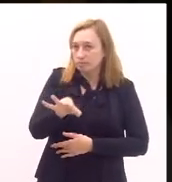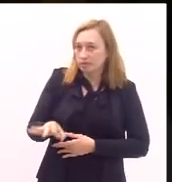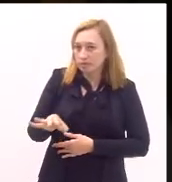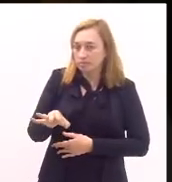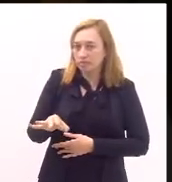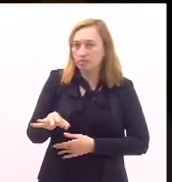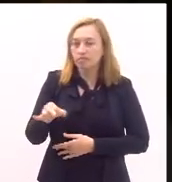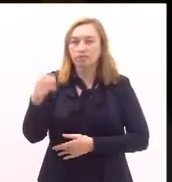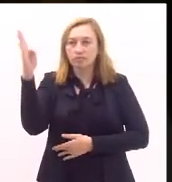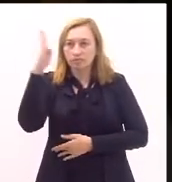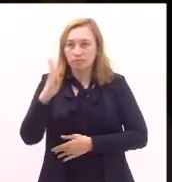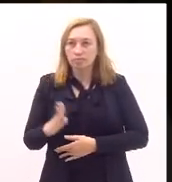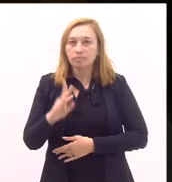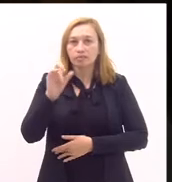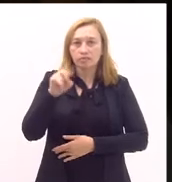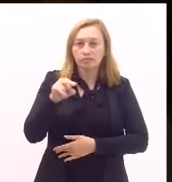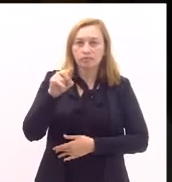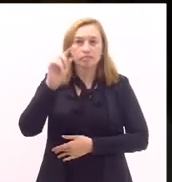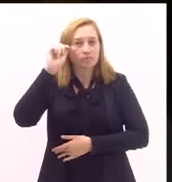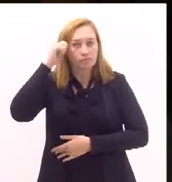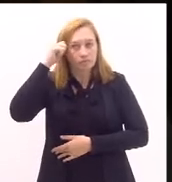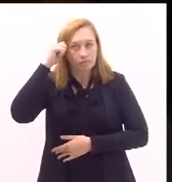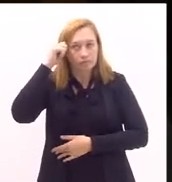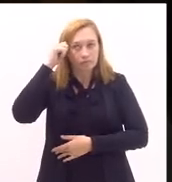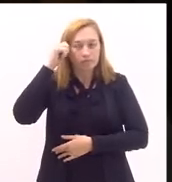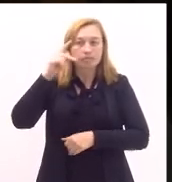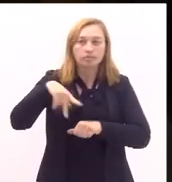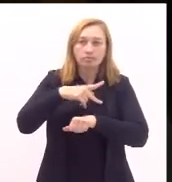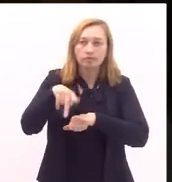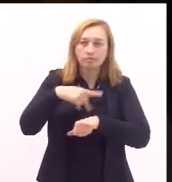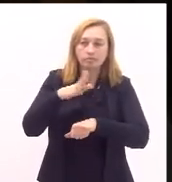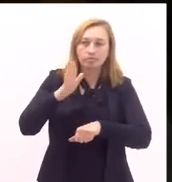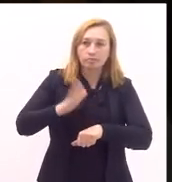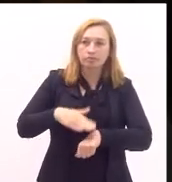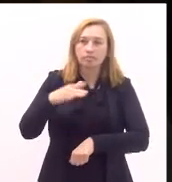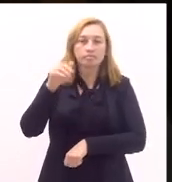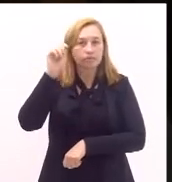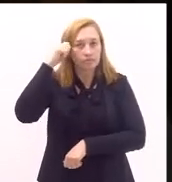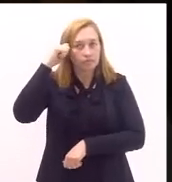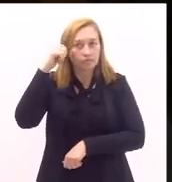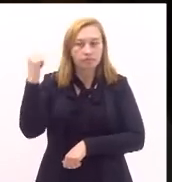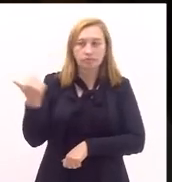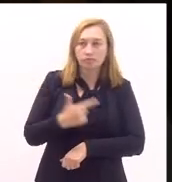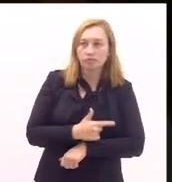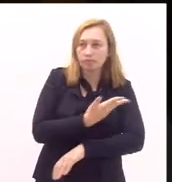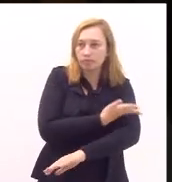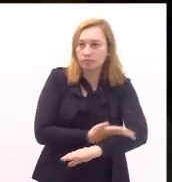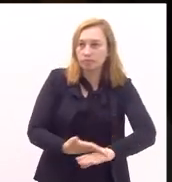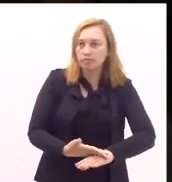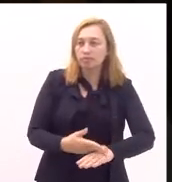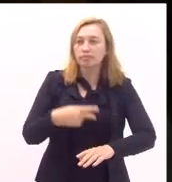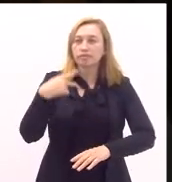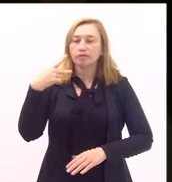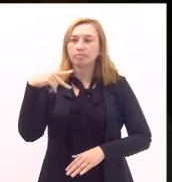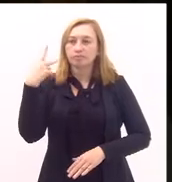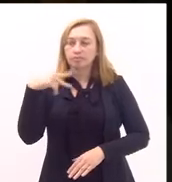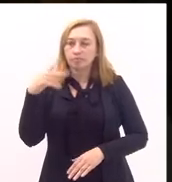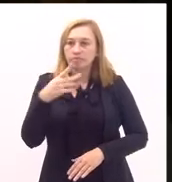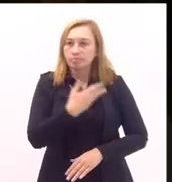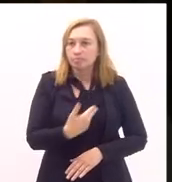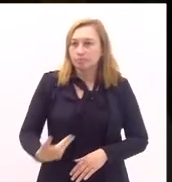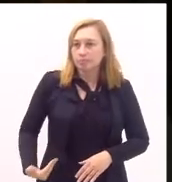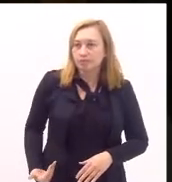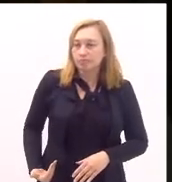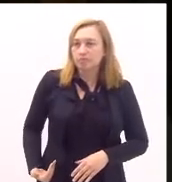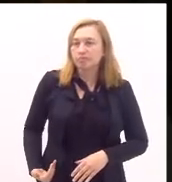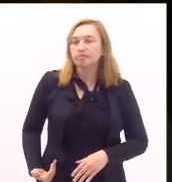cento de Os brasileiros são negros esse país é majoritariamente negra EA política pública do presidente